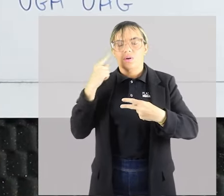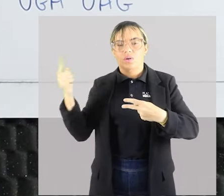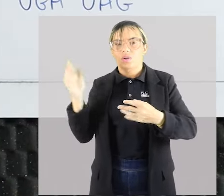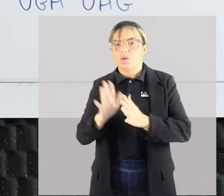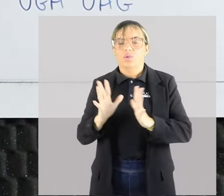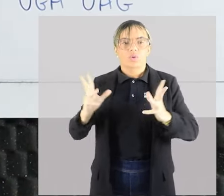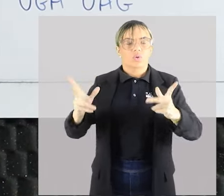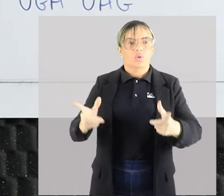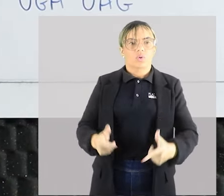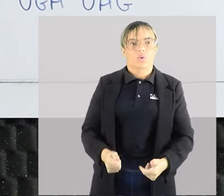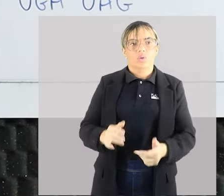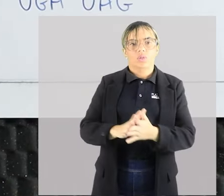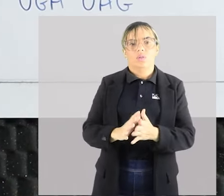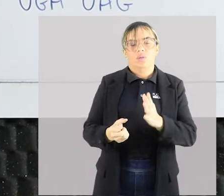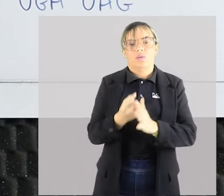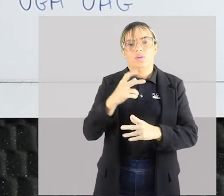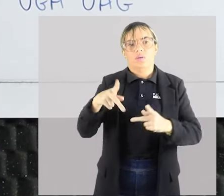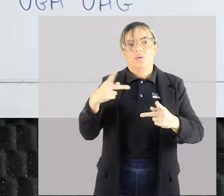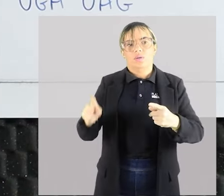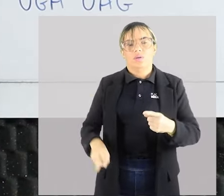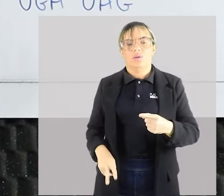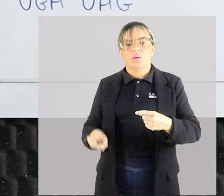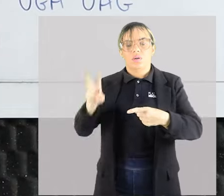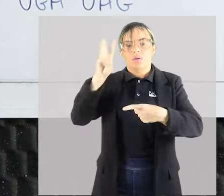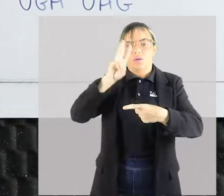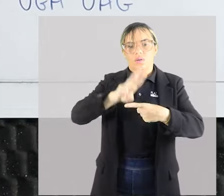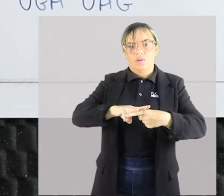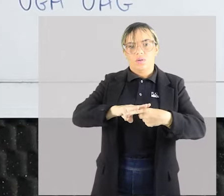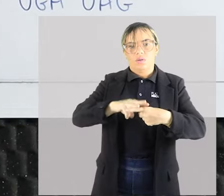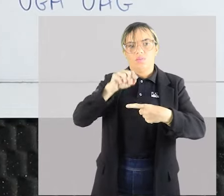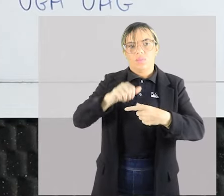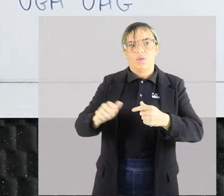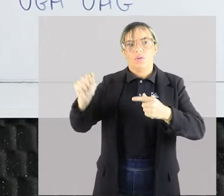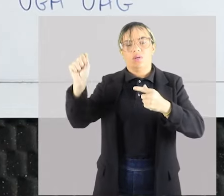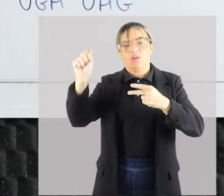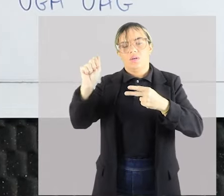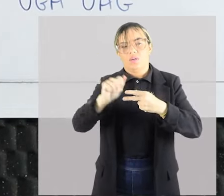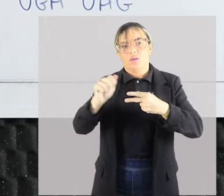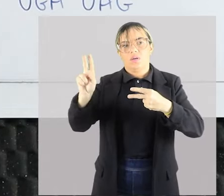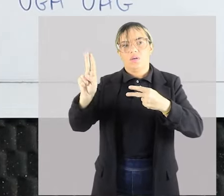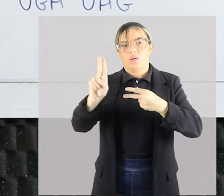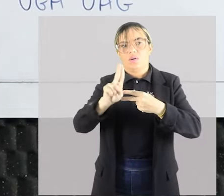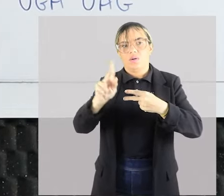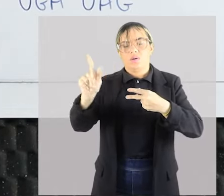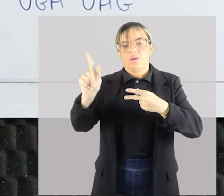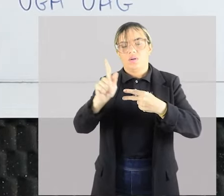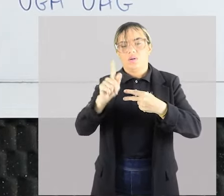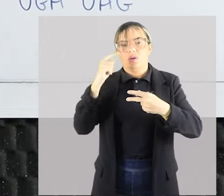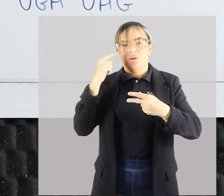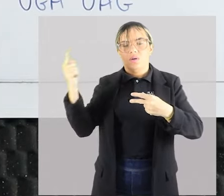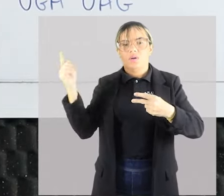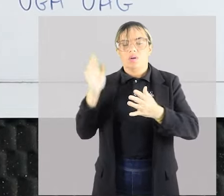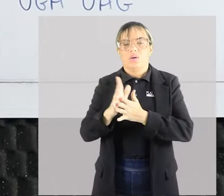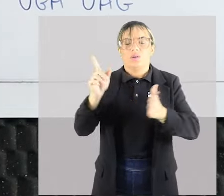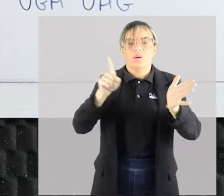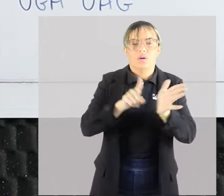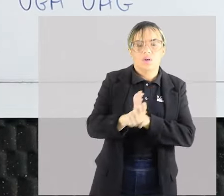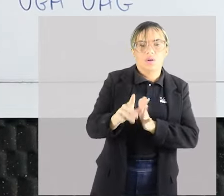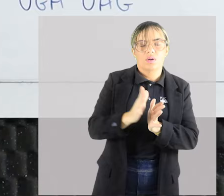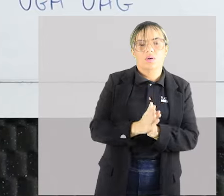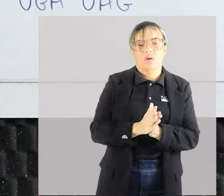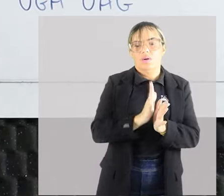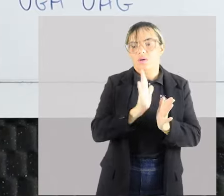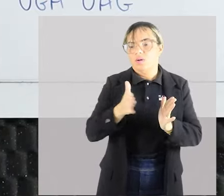trinca que é a g Tá bom então quando aparecer pra gente ali numa questão né uma sequência de